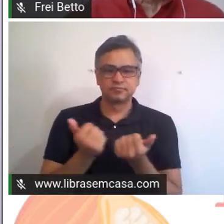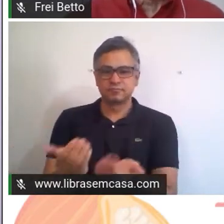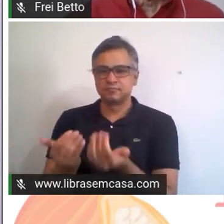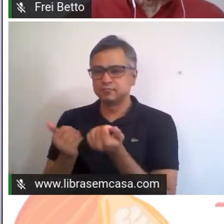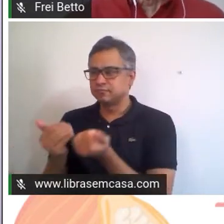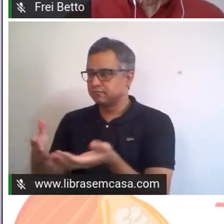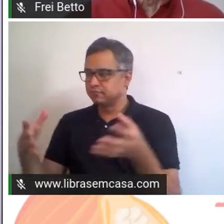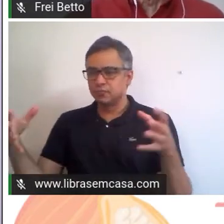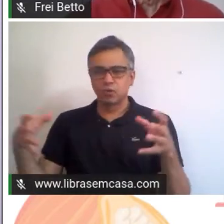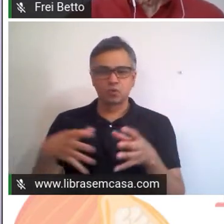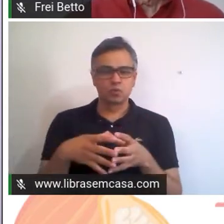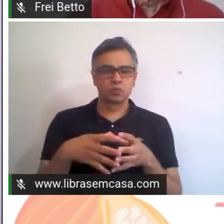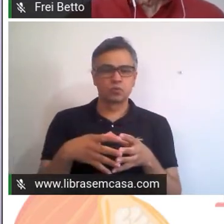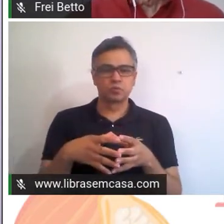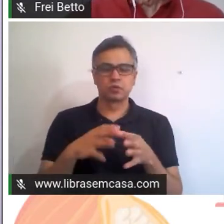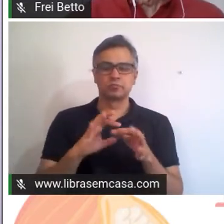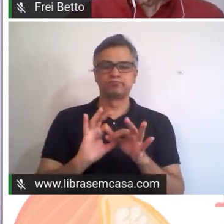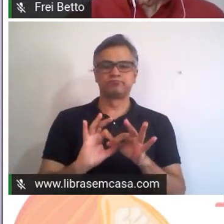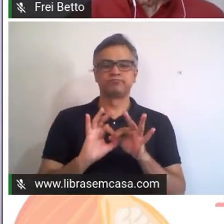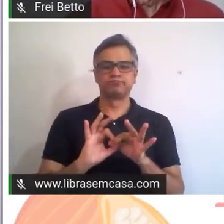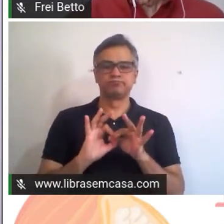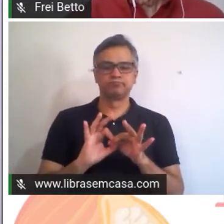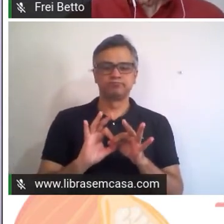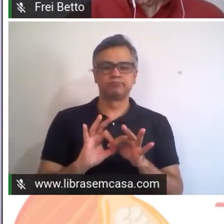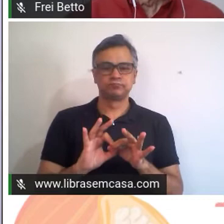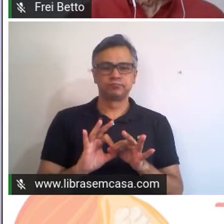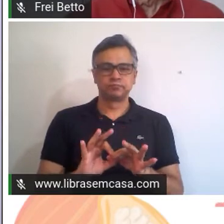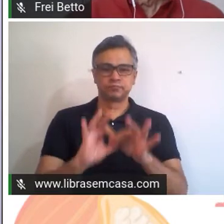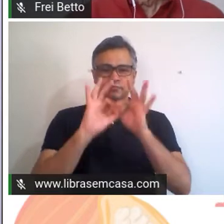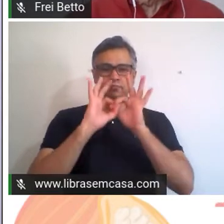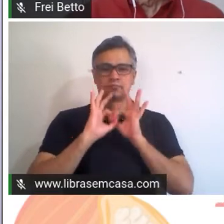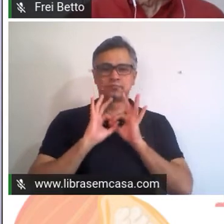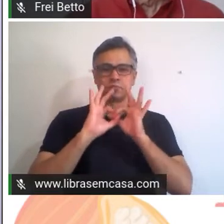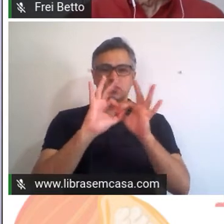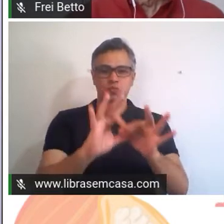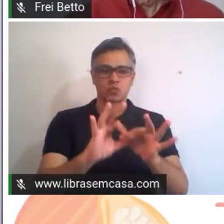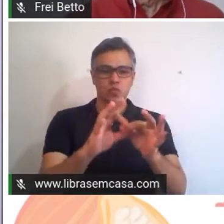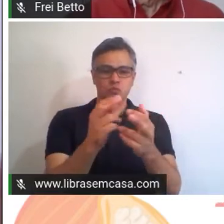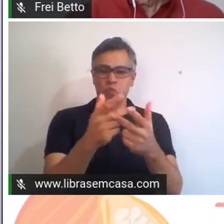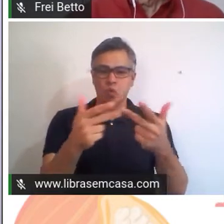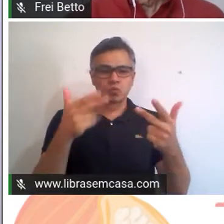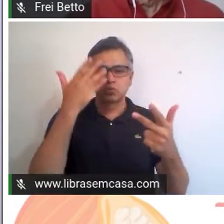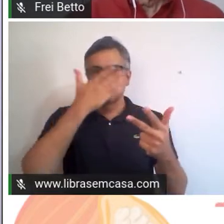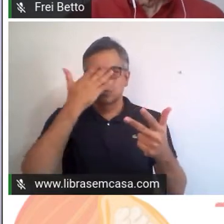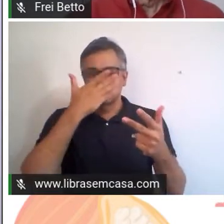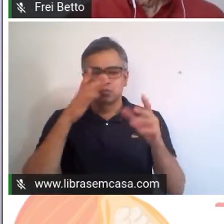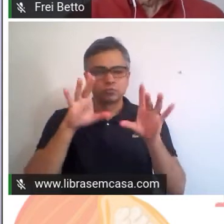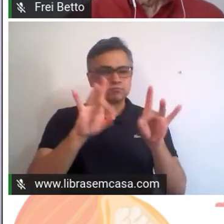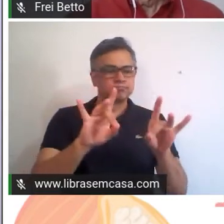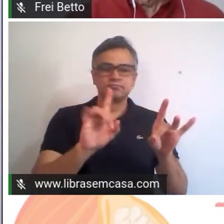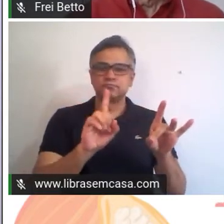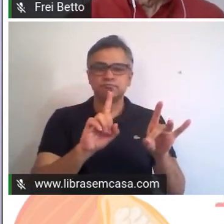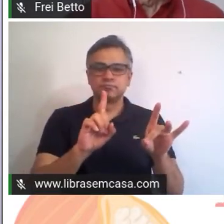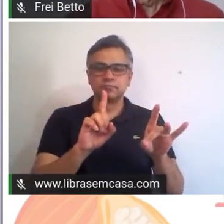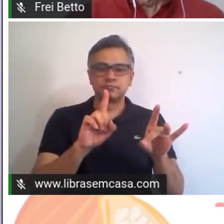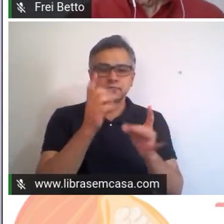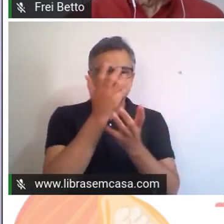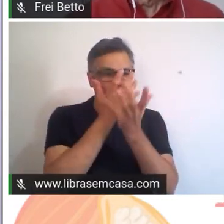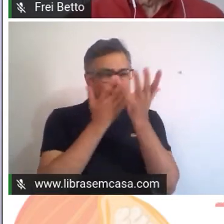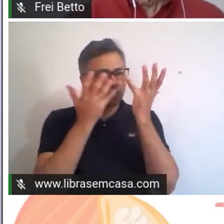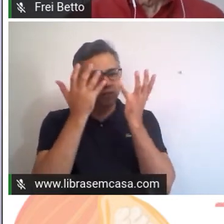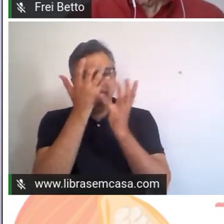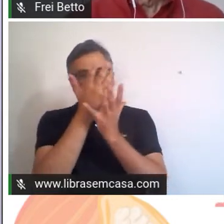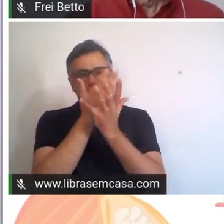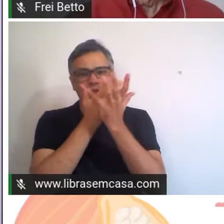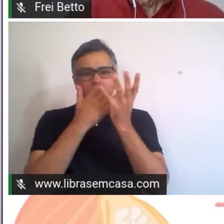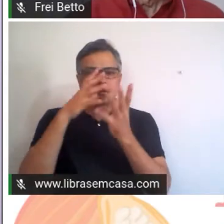não é desconectada do intangível, do que se encanta, não é? Do extraordinário,